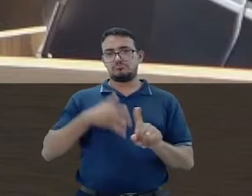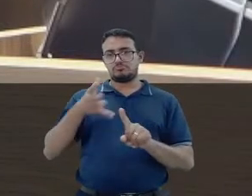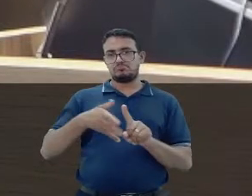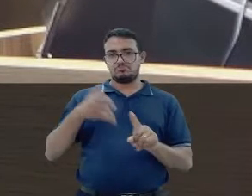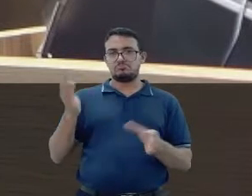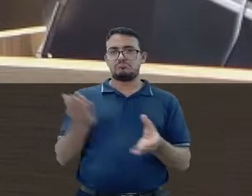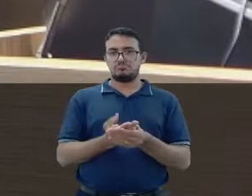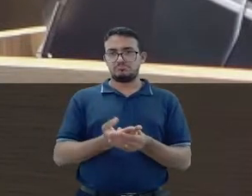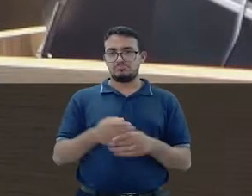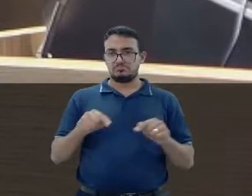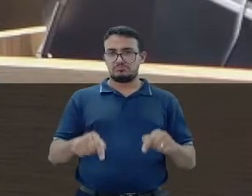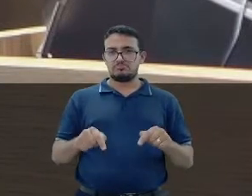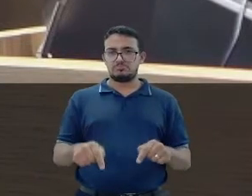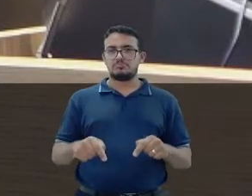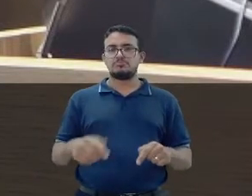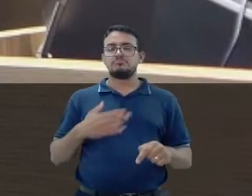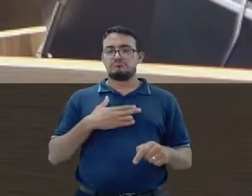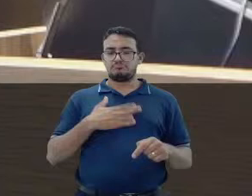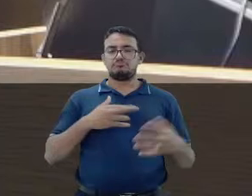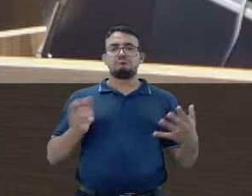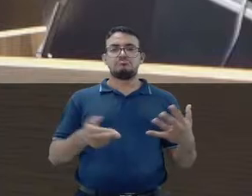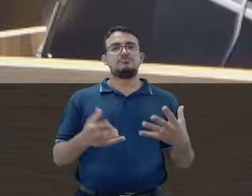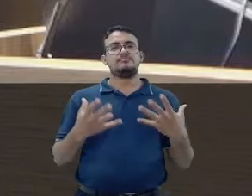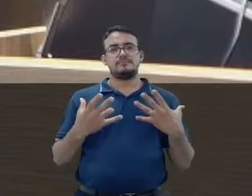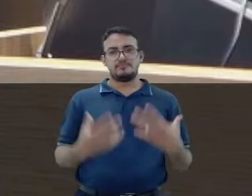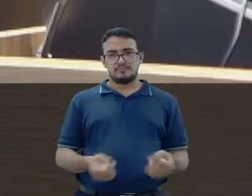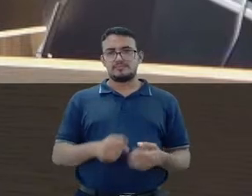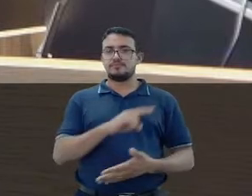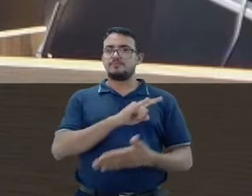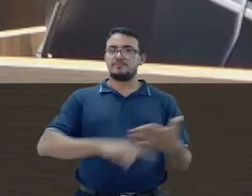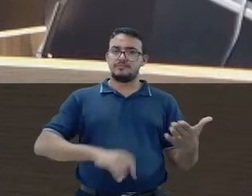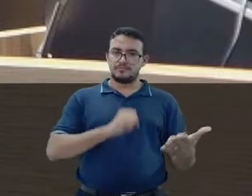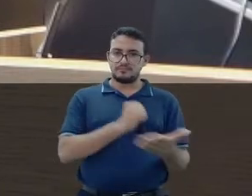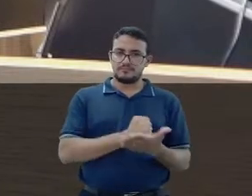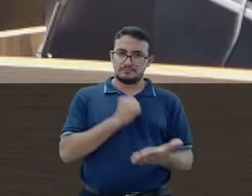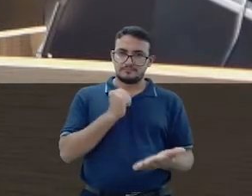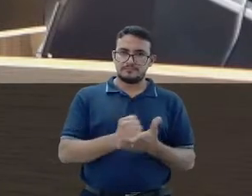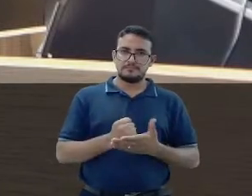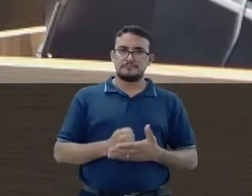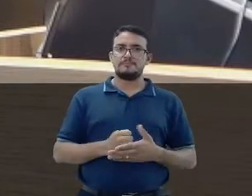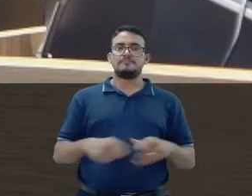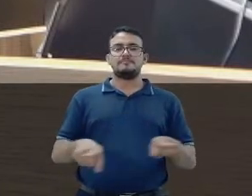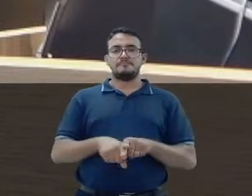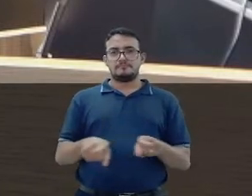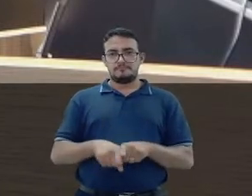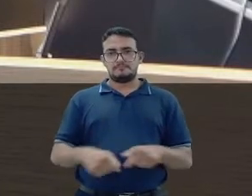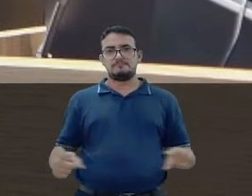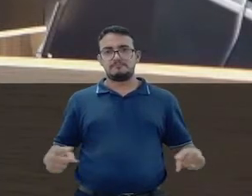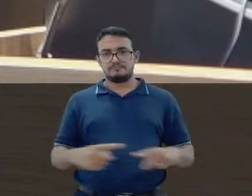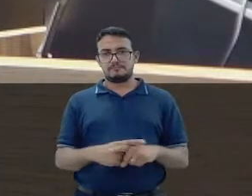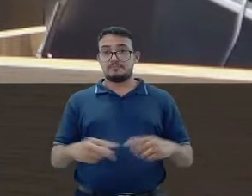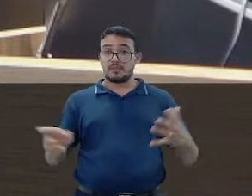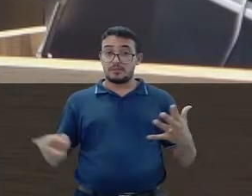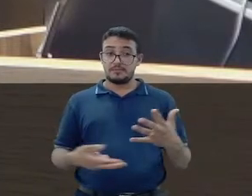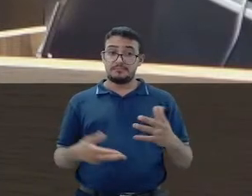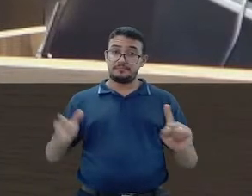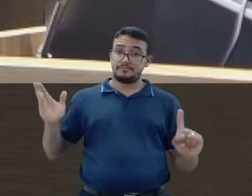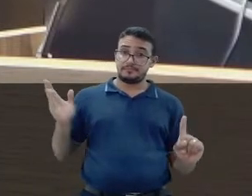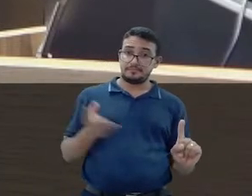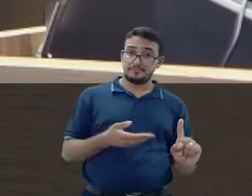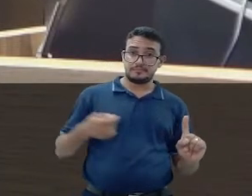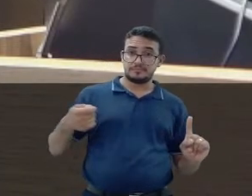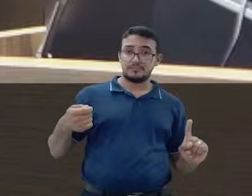oral. Estou admitindo os recursos, documentos e contrarrazões. Recurso da reclamada, horas